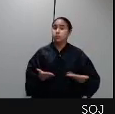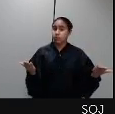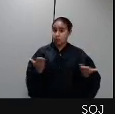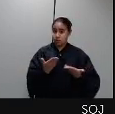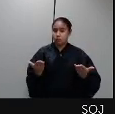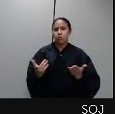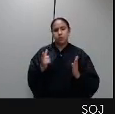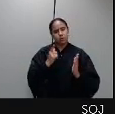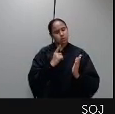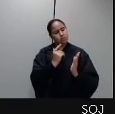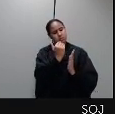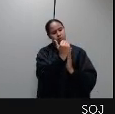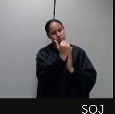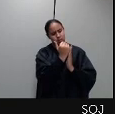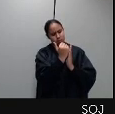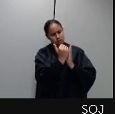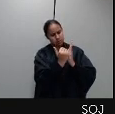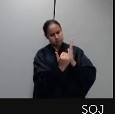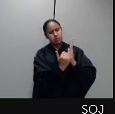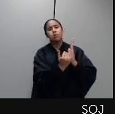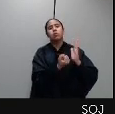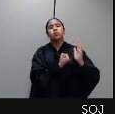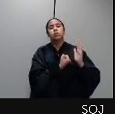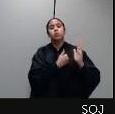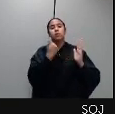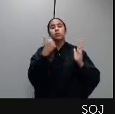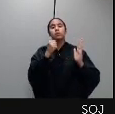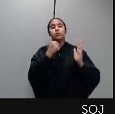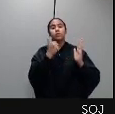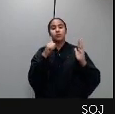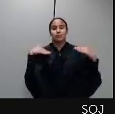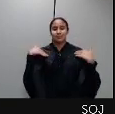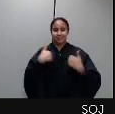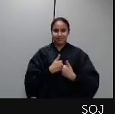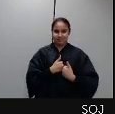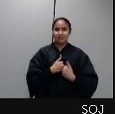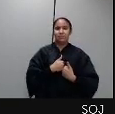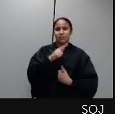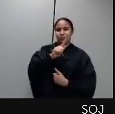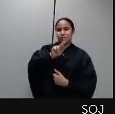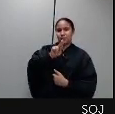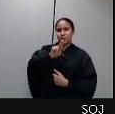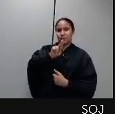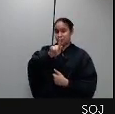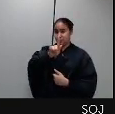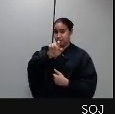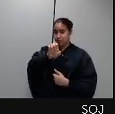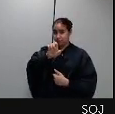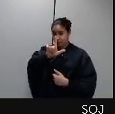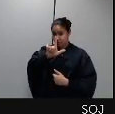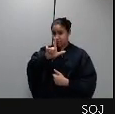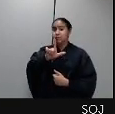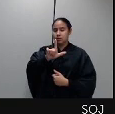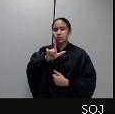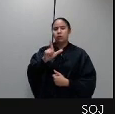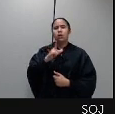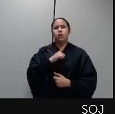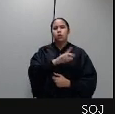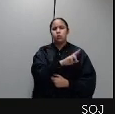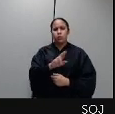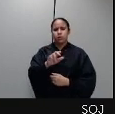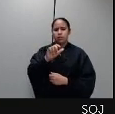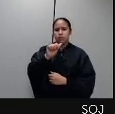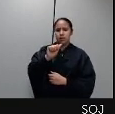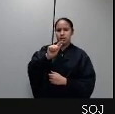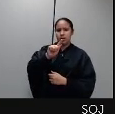no item 11 do índice do ministro Quina é O agravo em recurso especial de número 6